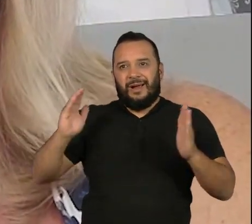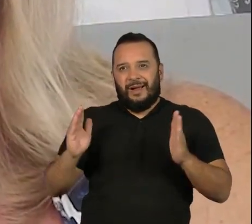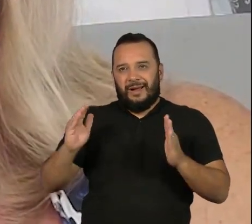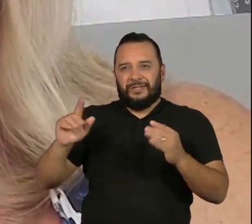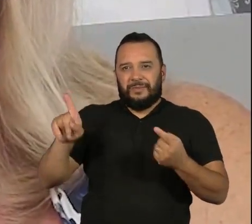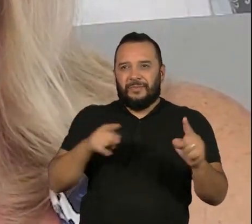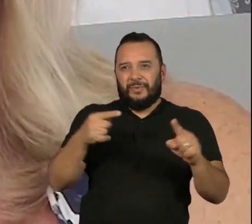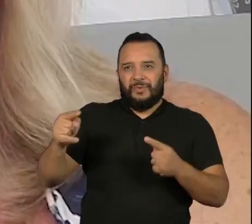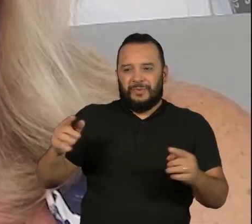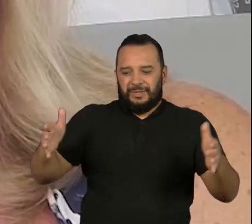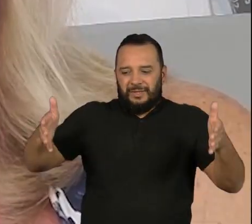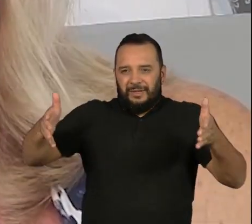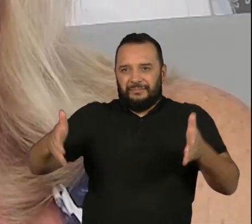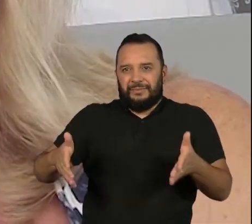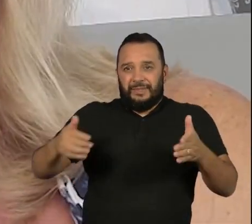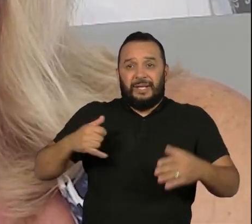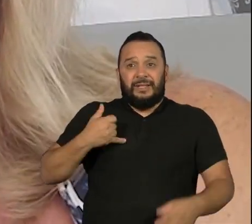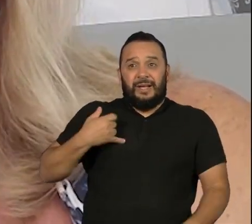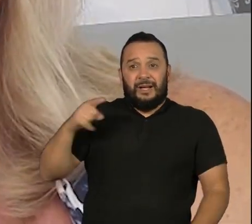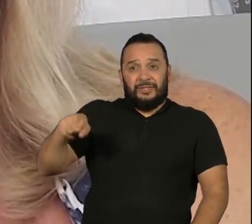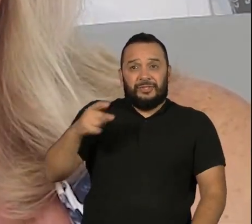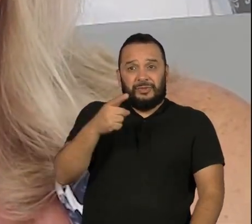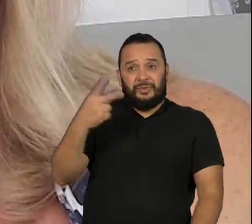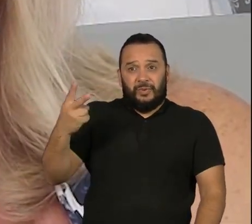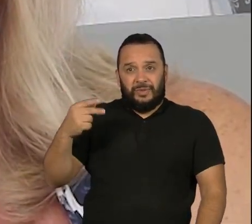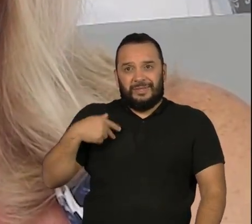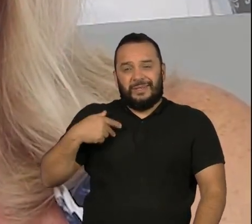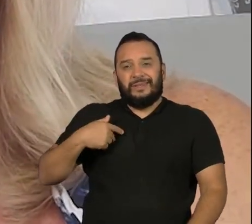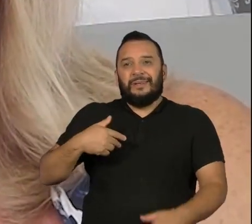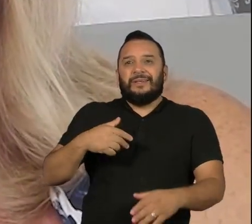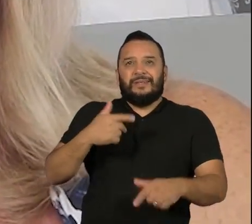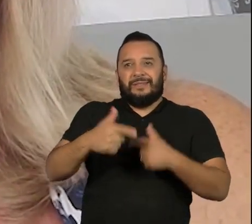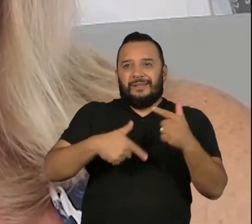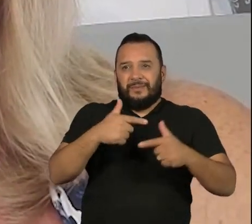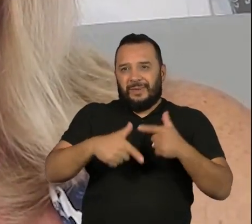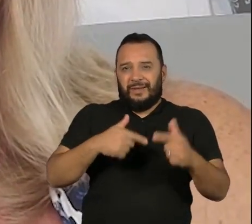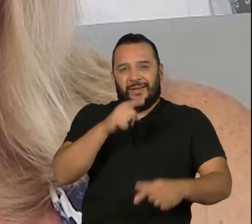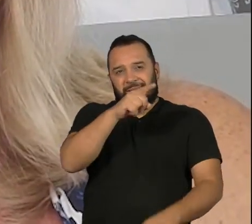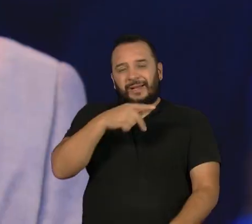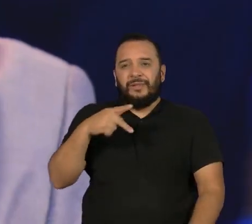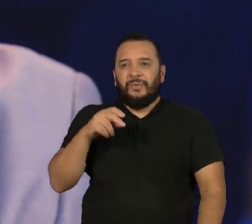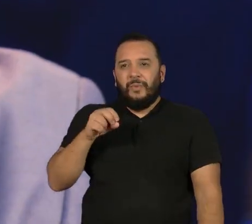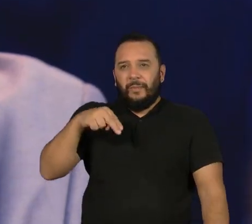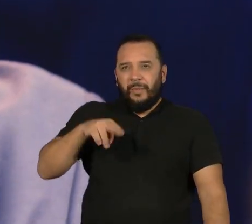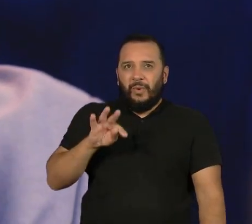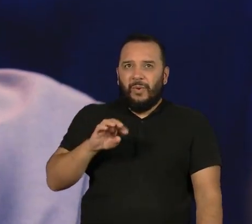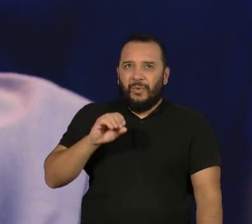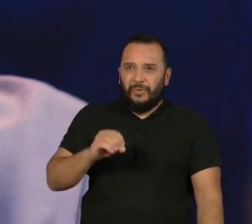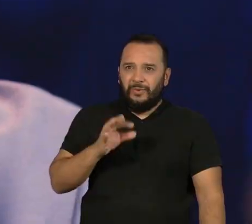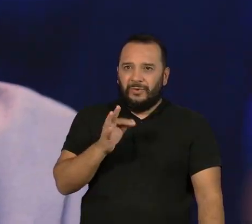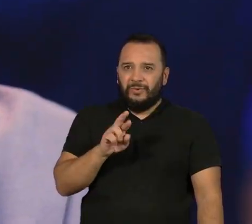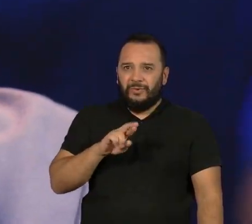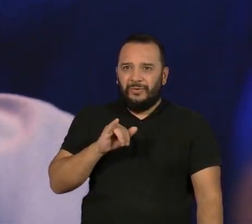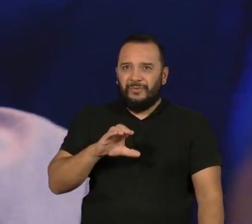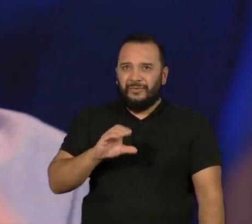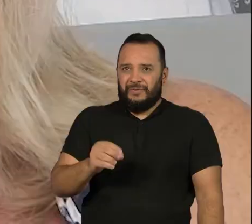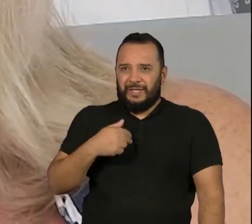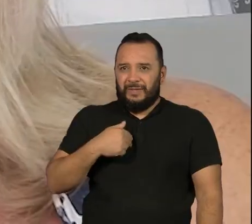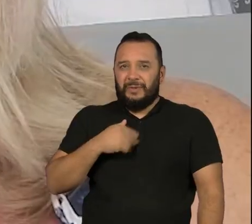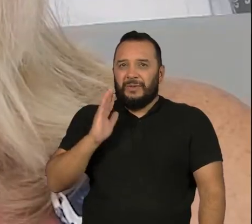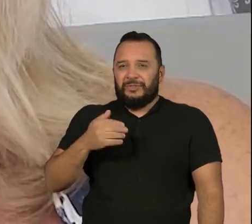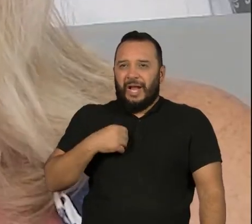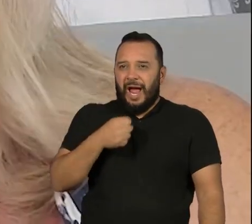anos, comprou uma caixa de som e foi trabalhar no Ponto Frio, animando o pessoal que passava